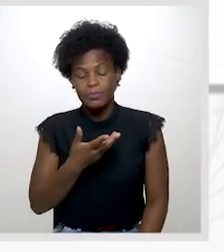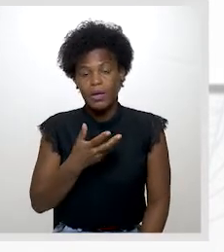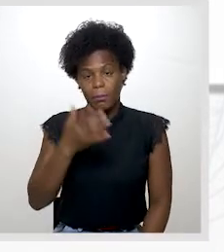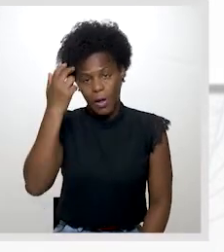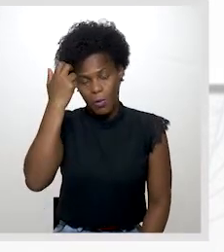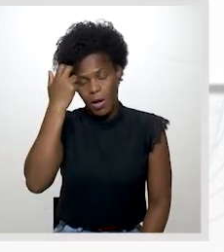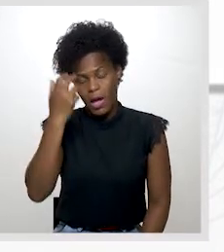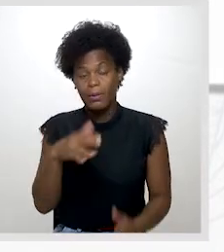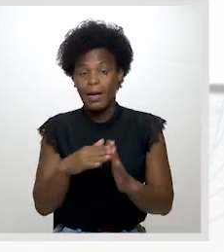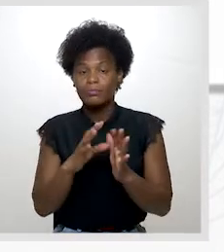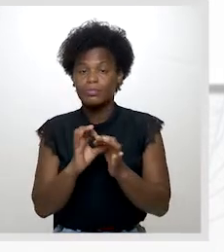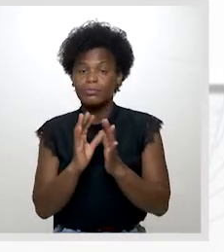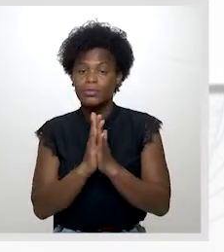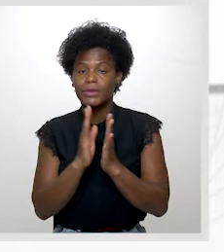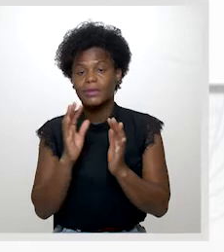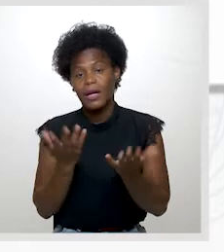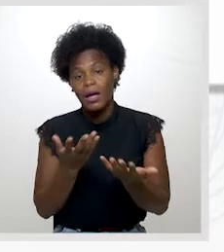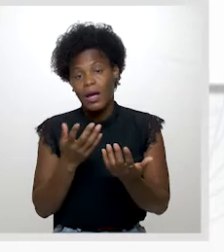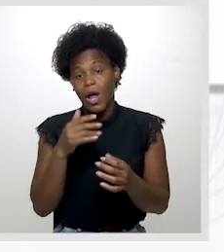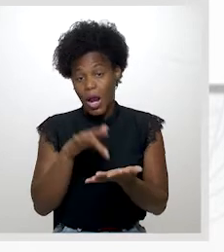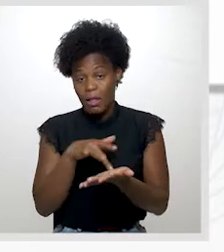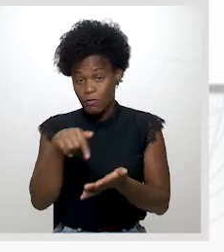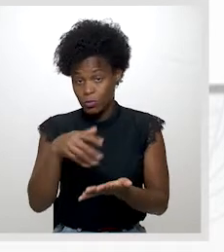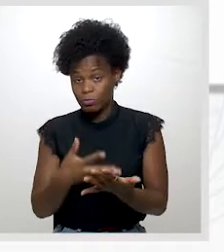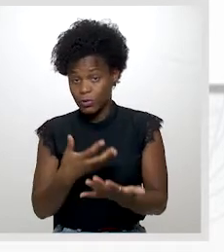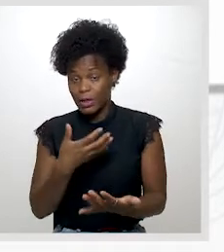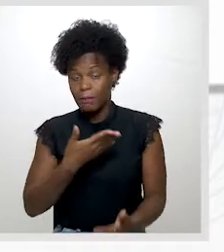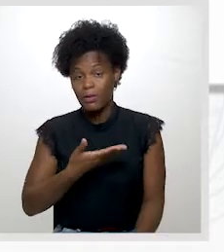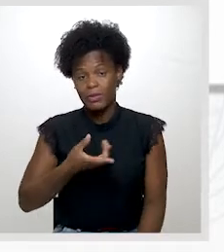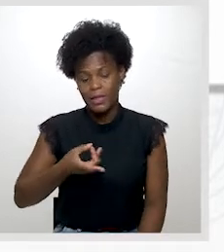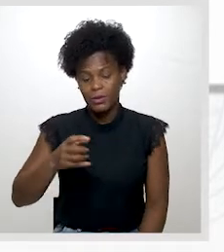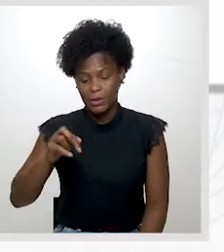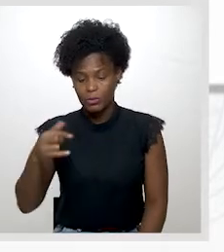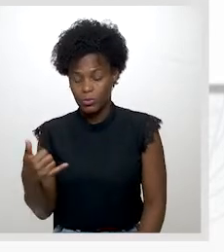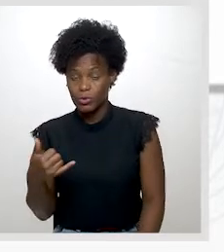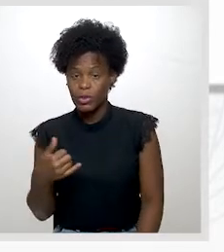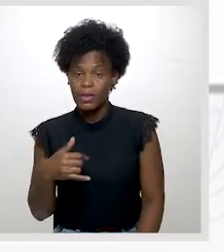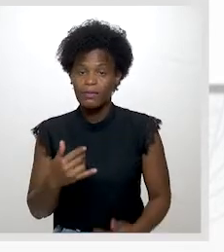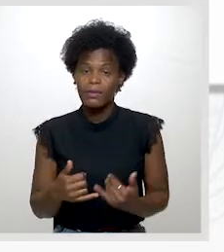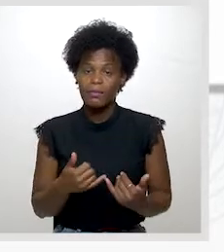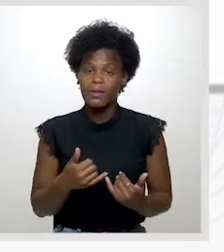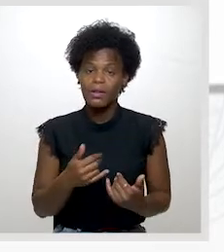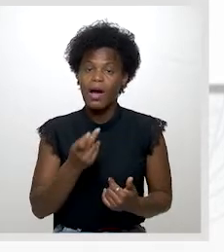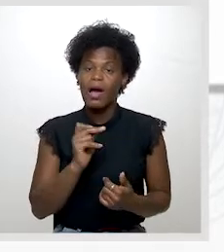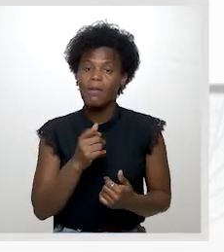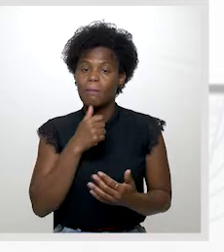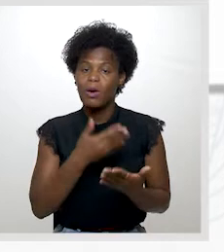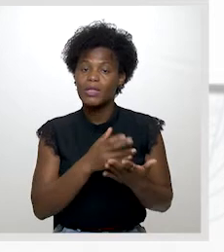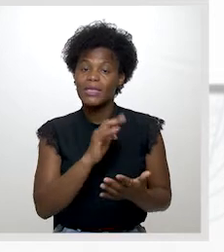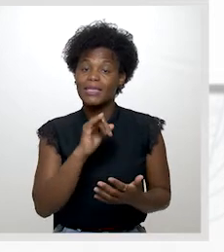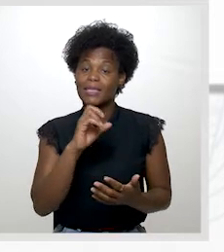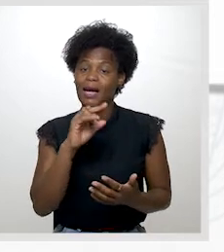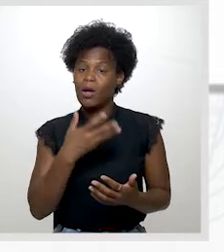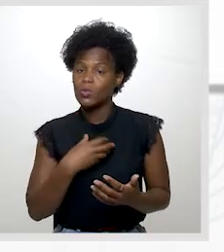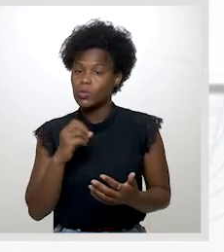do Convento, a obra que hoje nós vamos destacar, de 1982, O Ano da Morte de